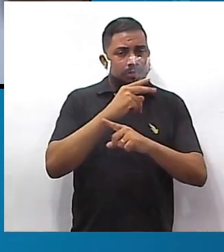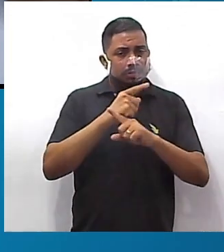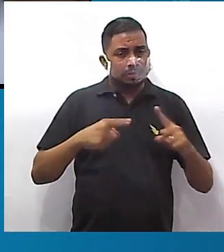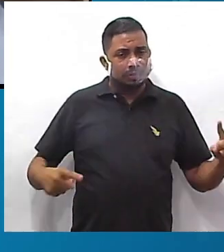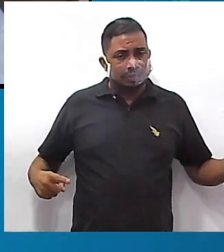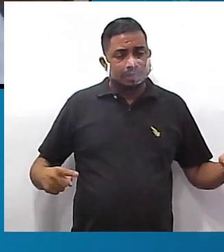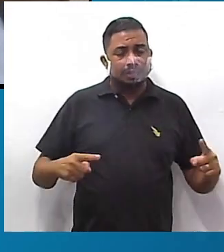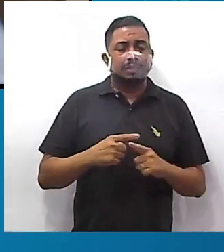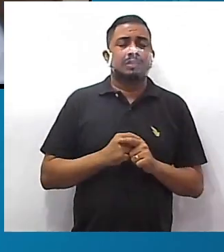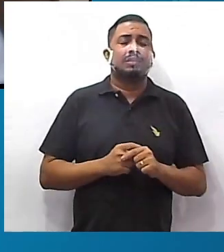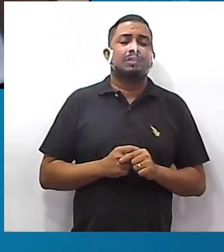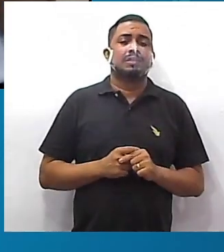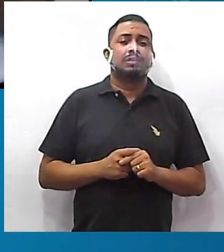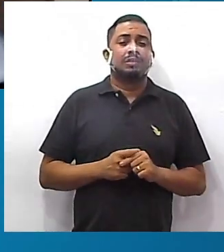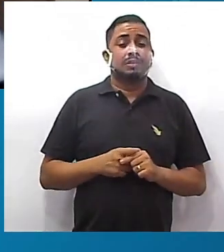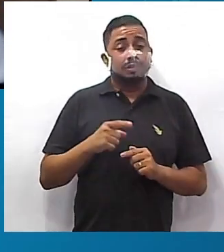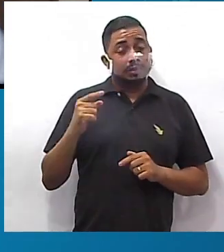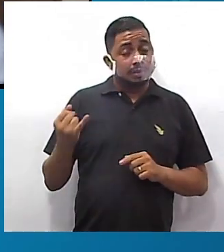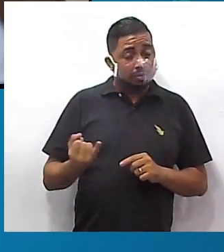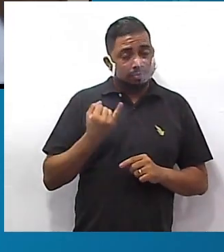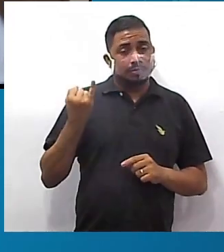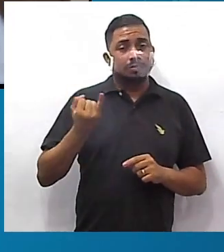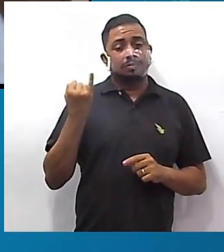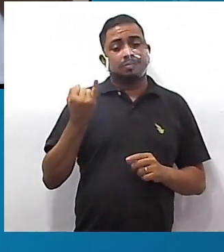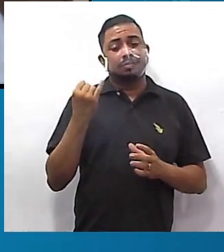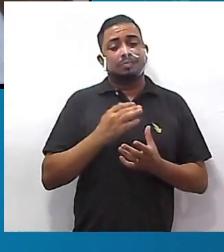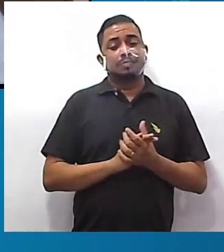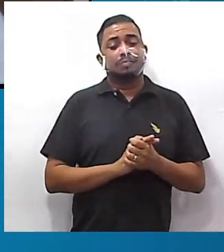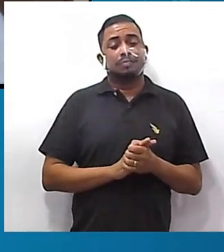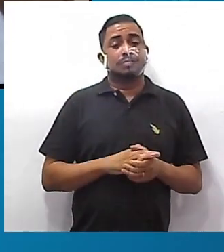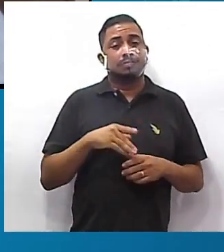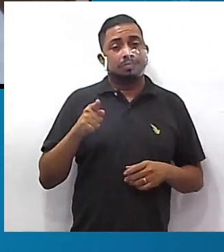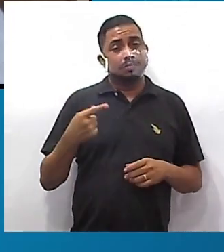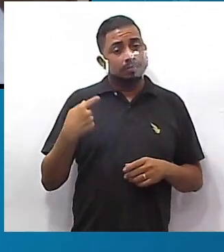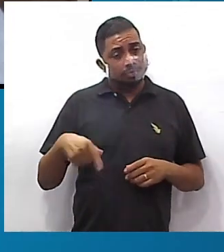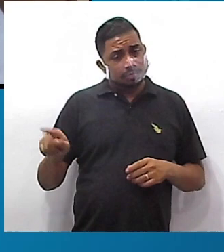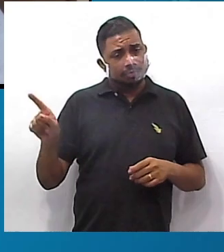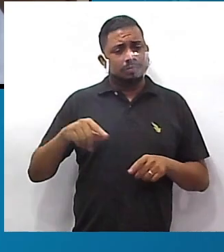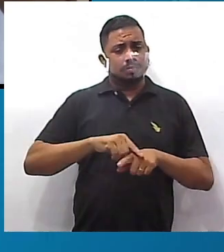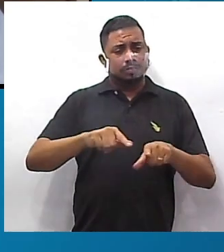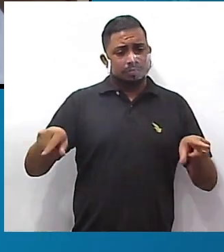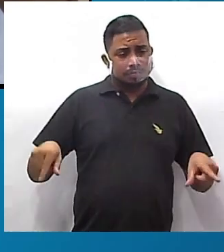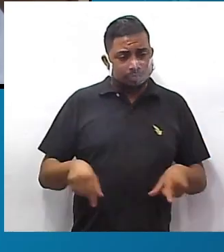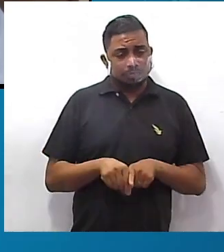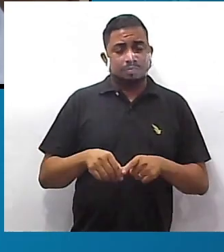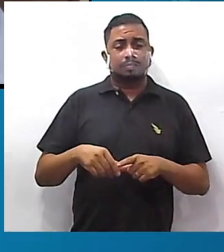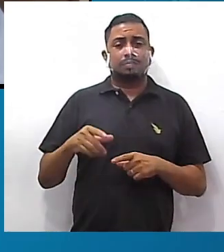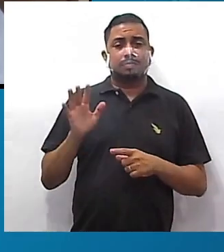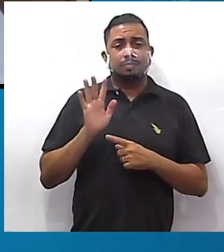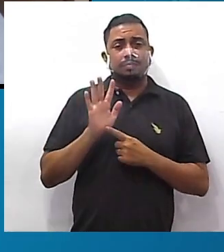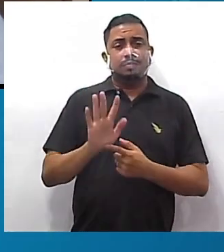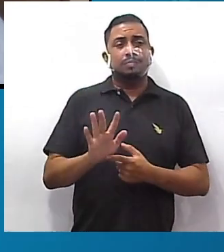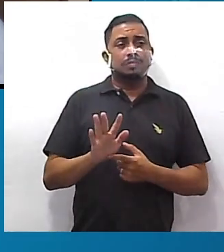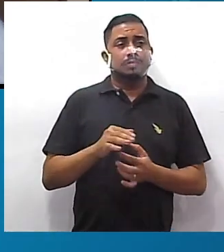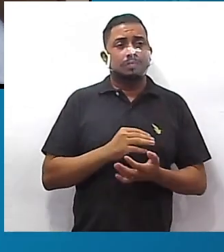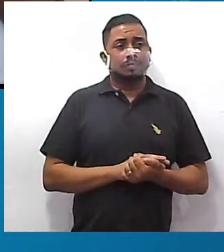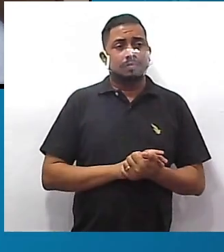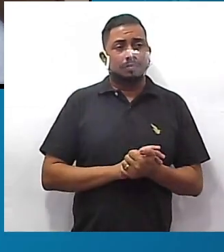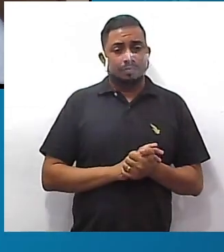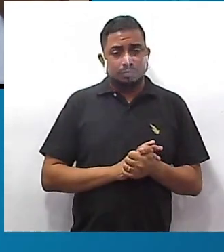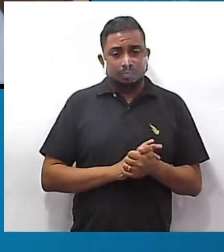cruzada, gente. Isso é muito importante, tá? É você sair de um ambiente que apresenta um alto